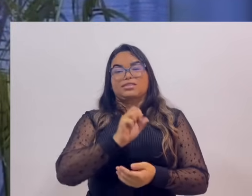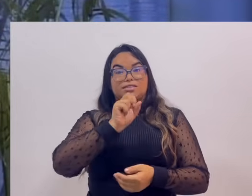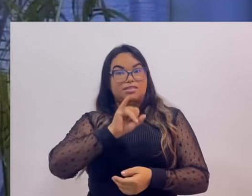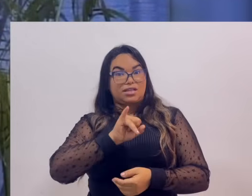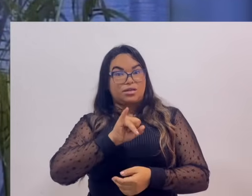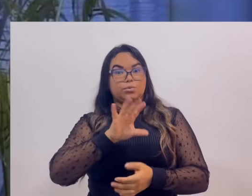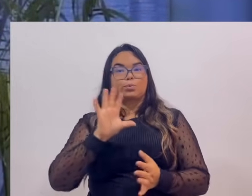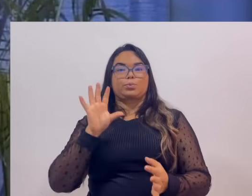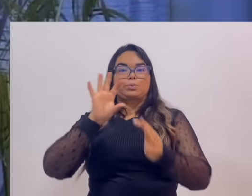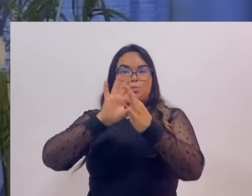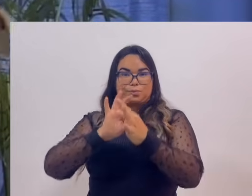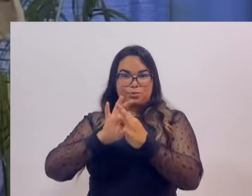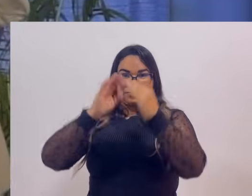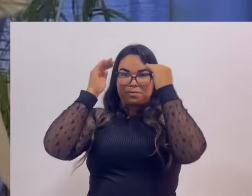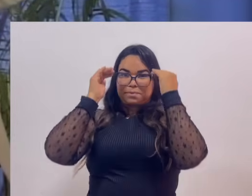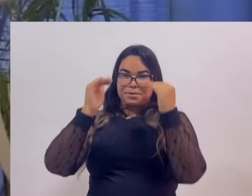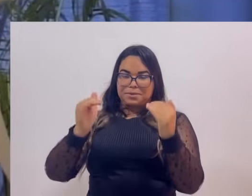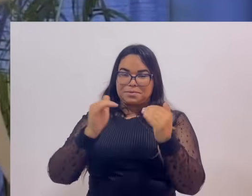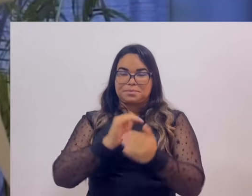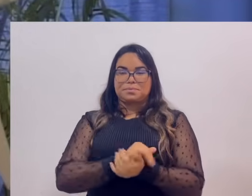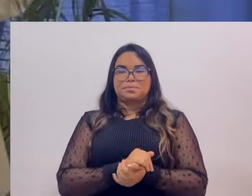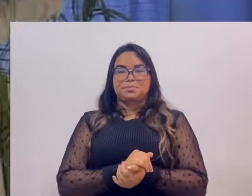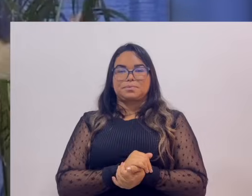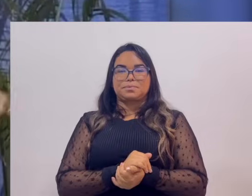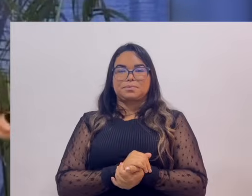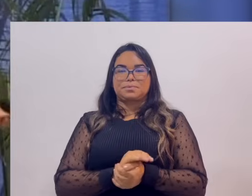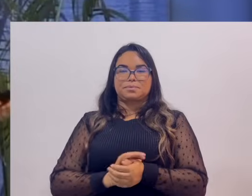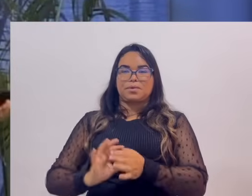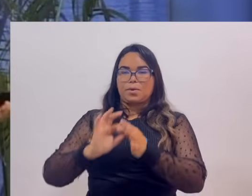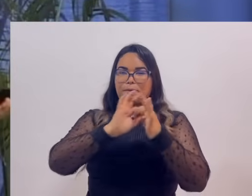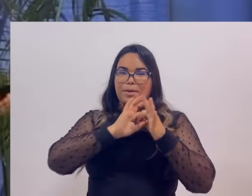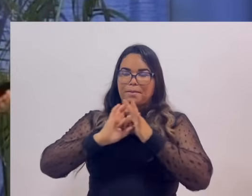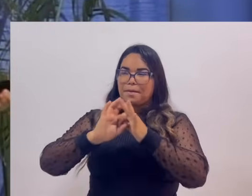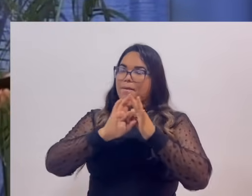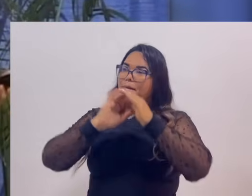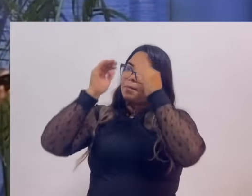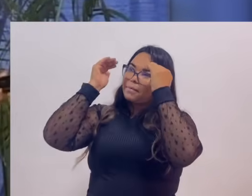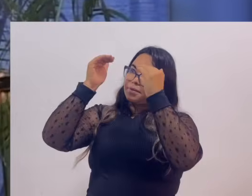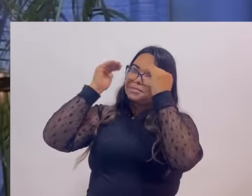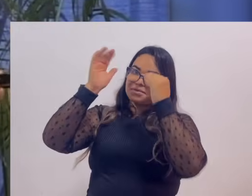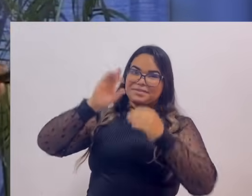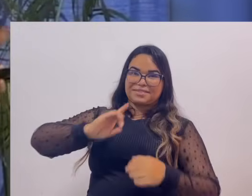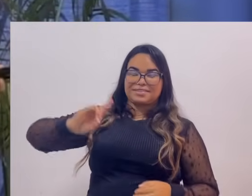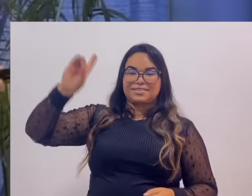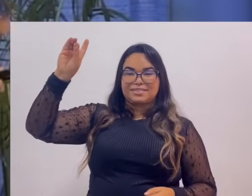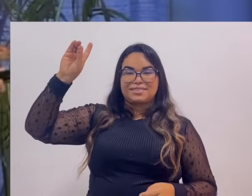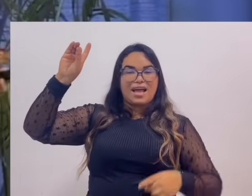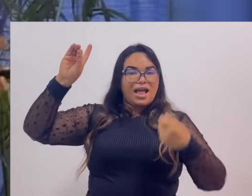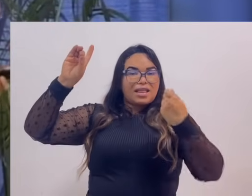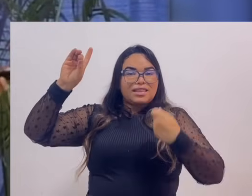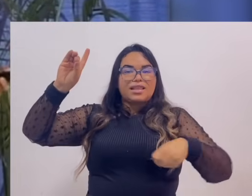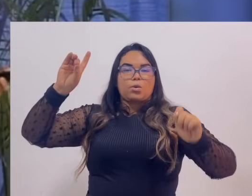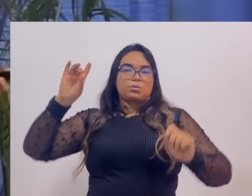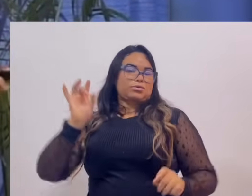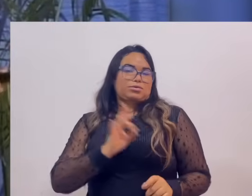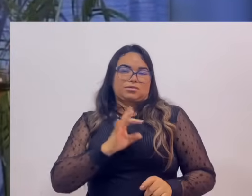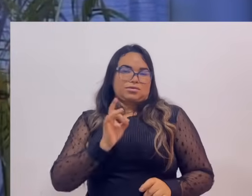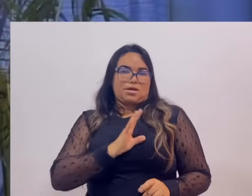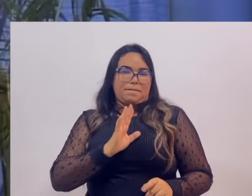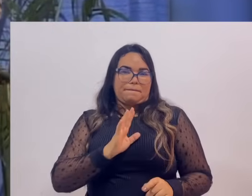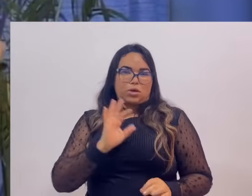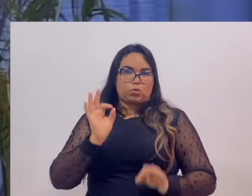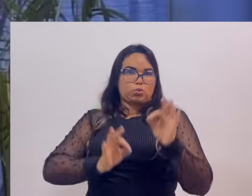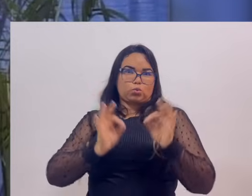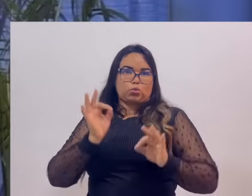o amor uns pelos outros vai melhorar se se voltarem para a obediência regressando a um relacionamento de